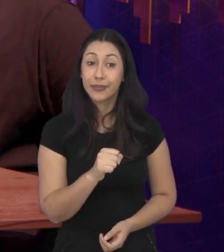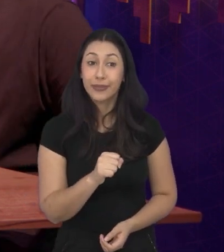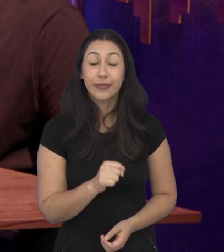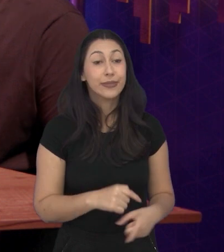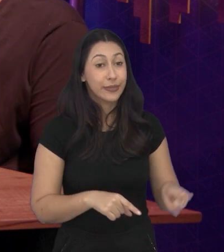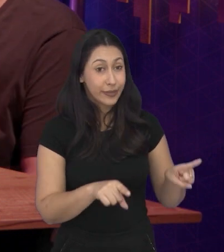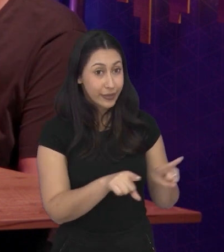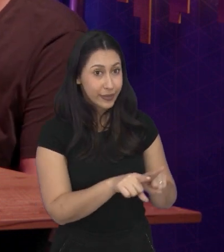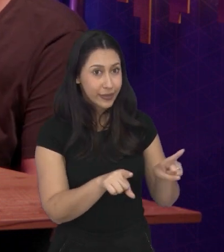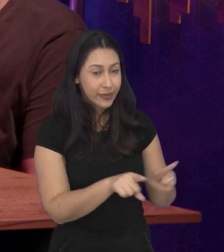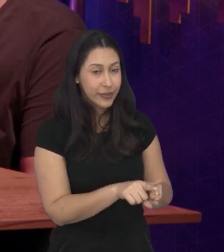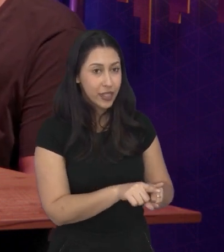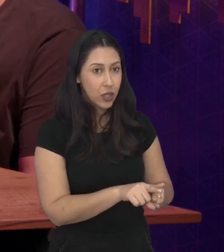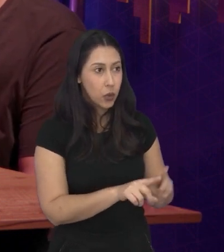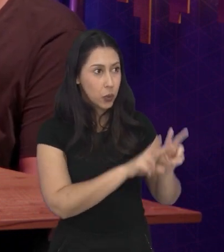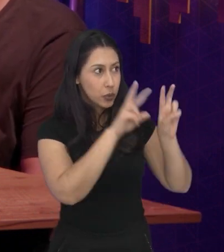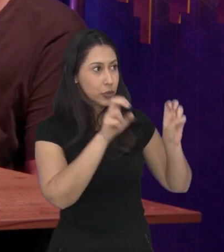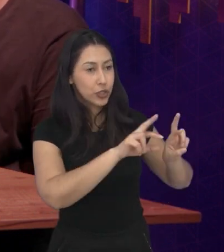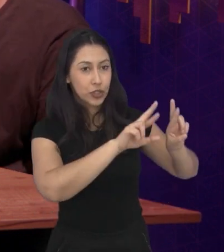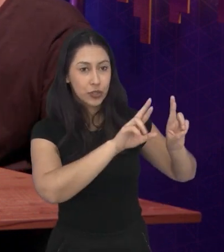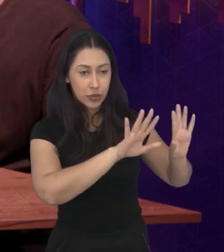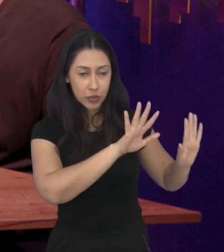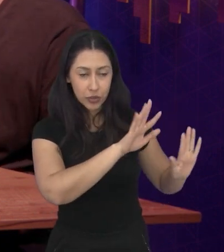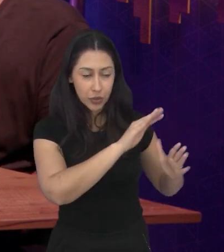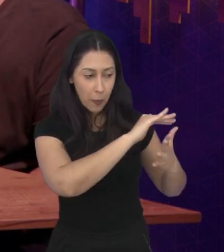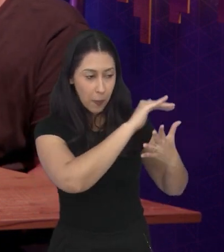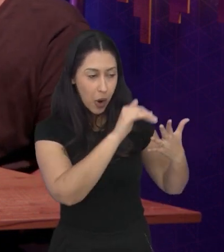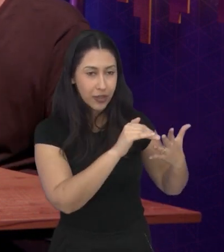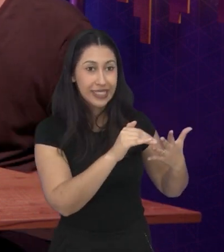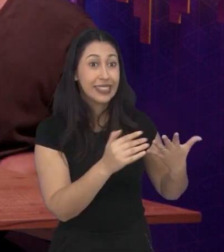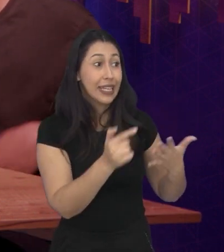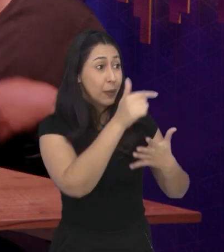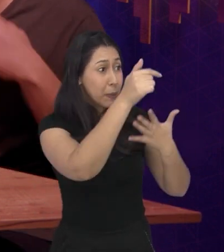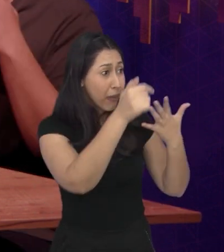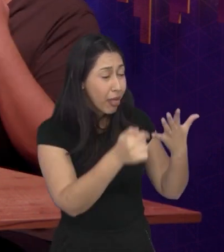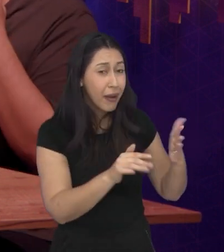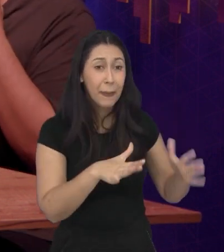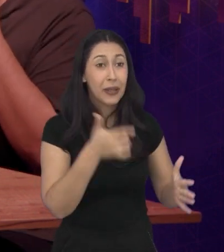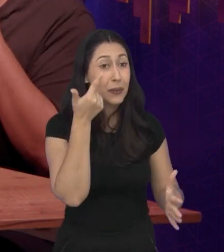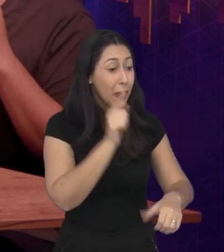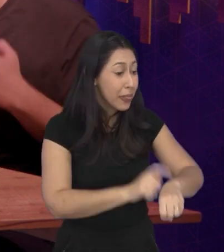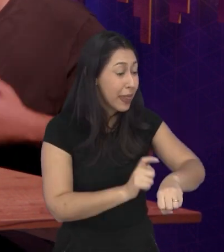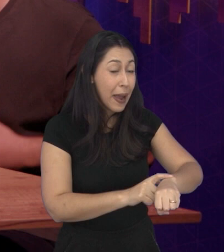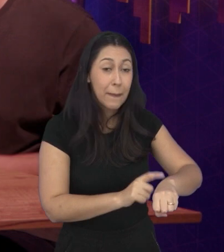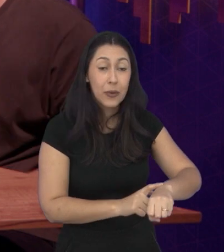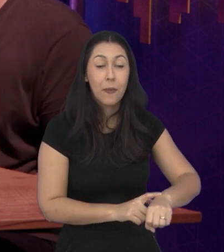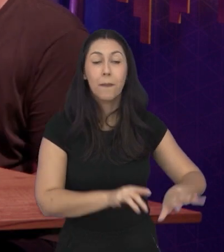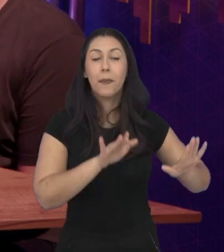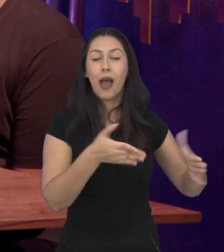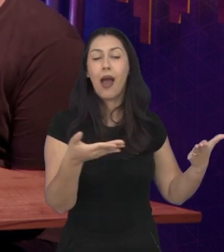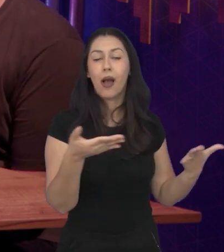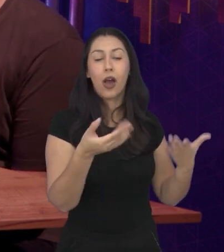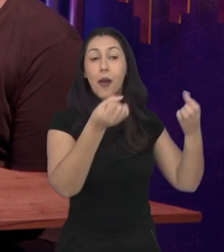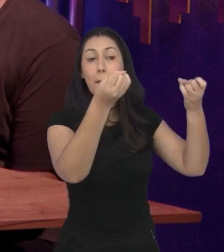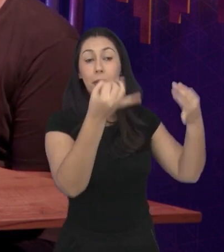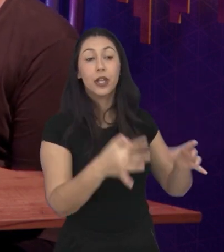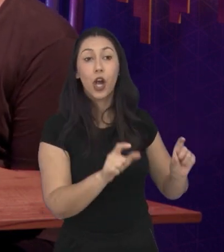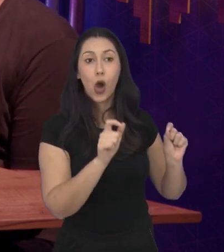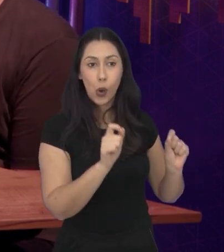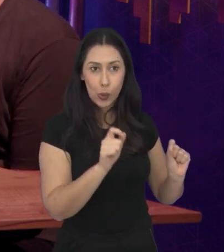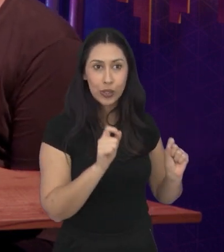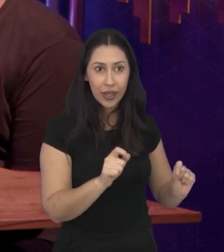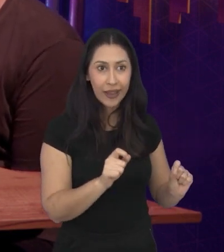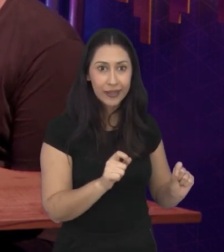Exatamente. E partindo então para um outro tópico, acho que não vai dar tempo de falar tudo, a gente selecionou alguns principais aqui. Esse tópico fala